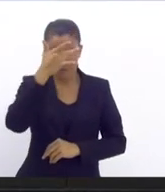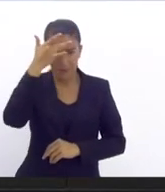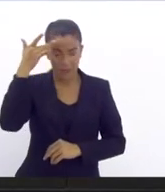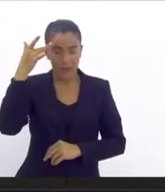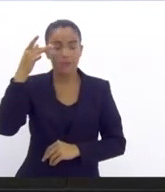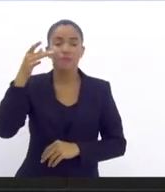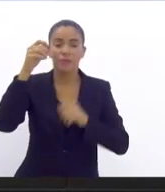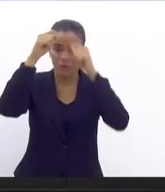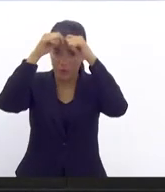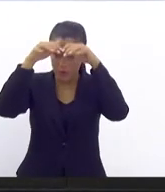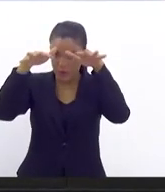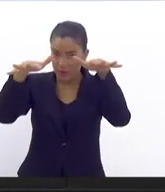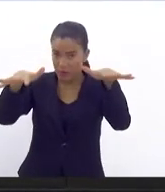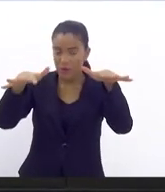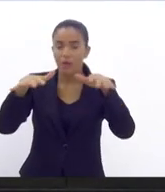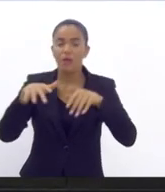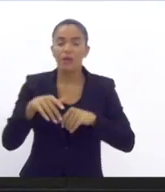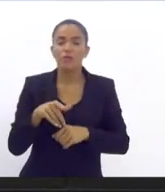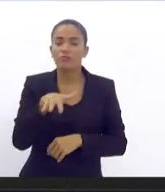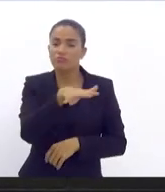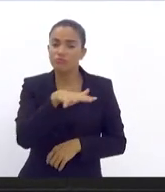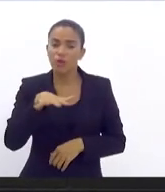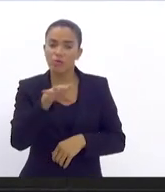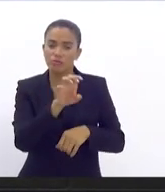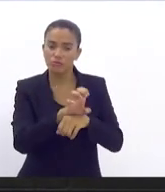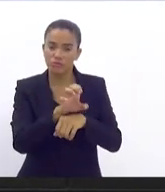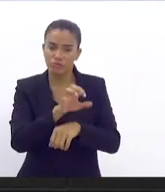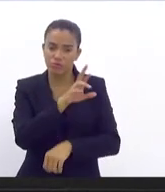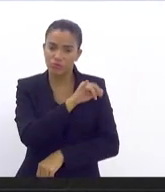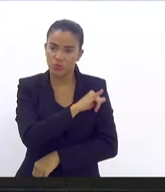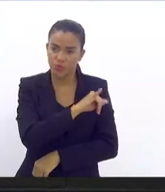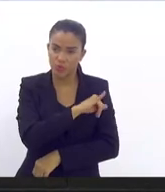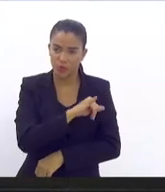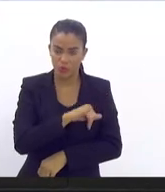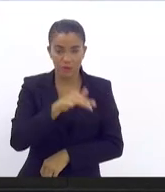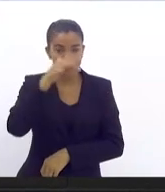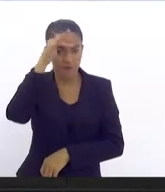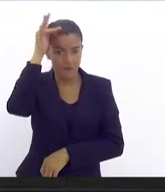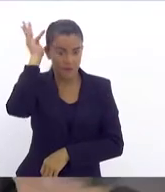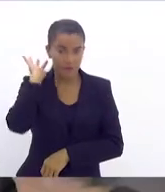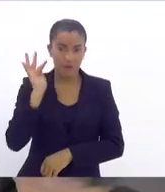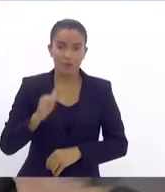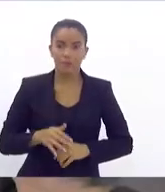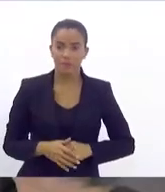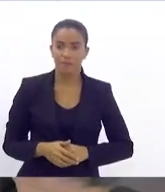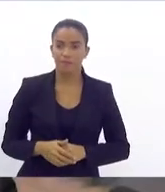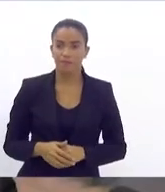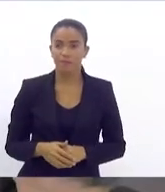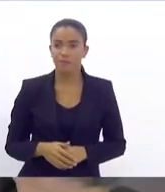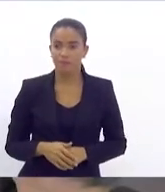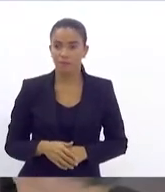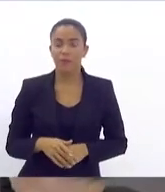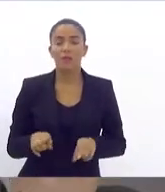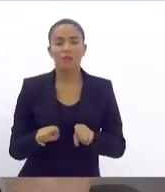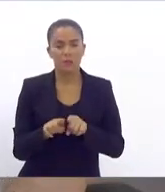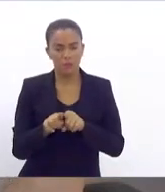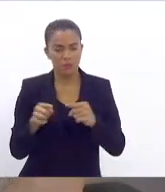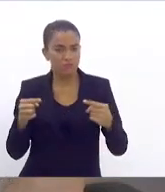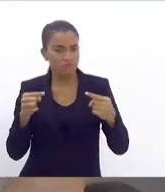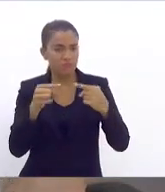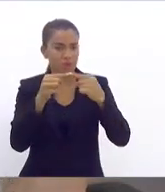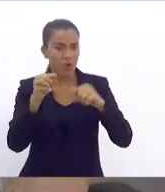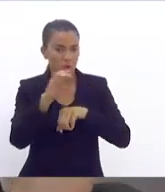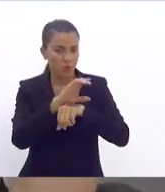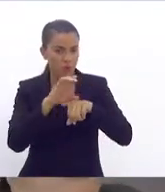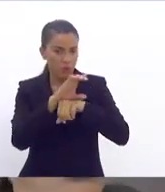TEA, transtorno de espectro autista, no âmbito do Estado do Rio de Janeiro. Para parecer, deputado Fred Pacheco. Parecer é também pela constitucionalidade com